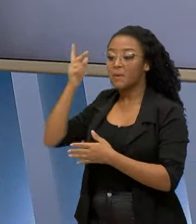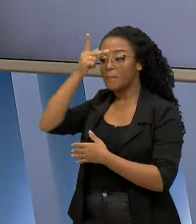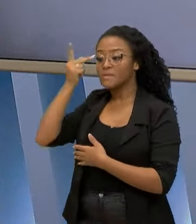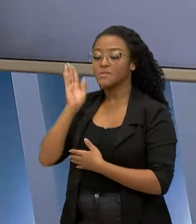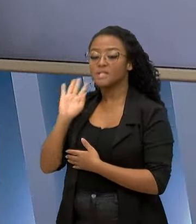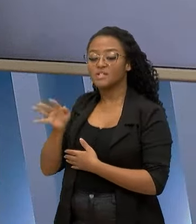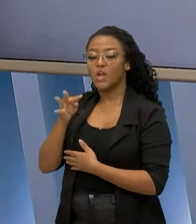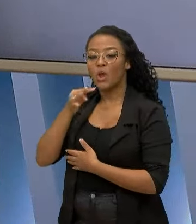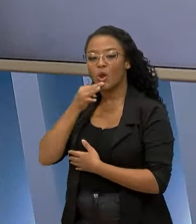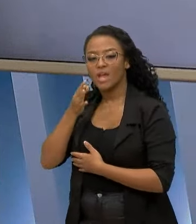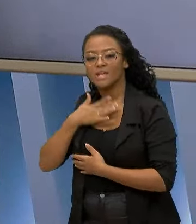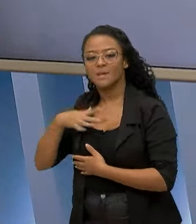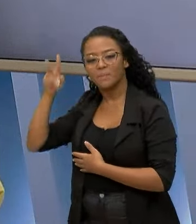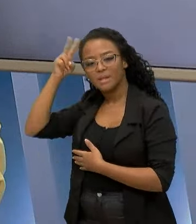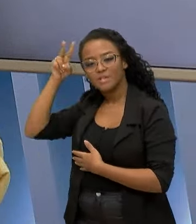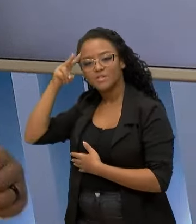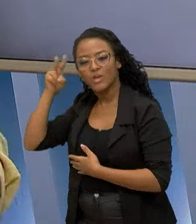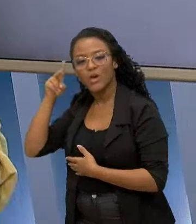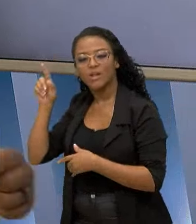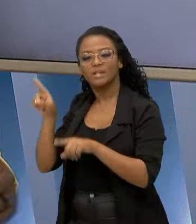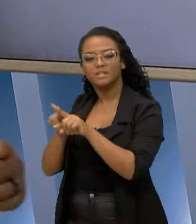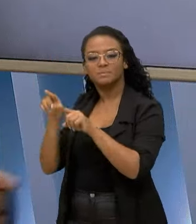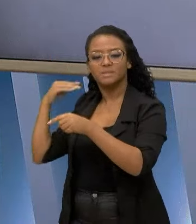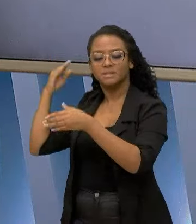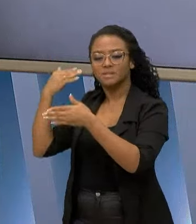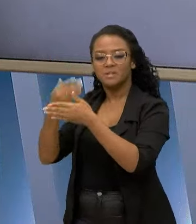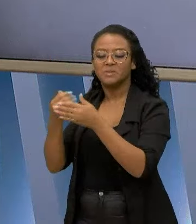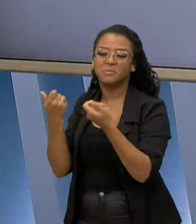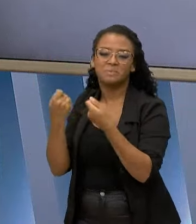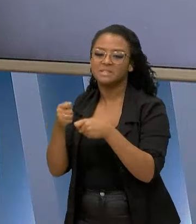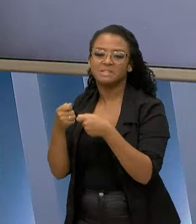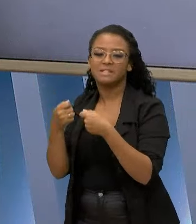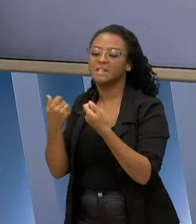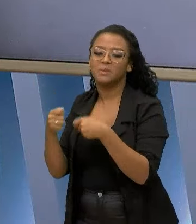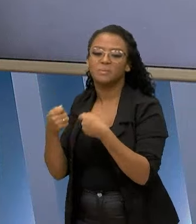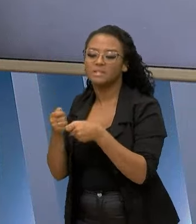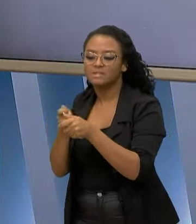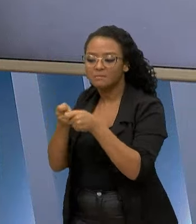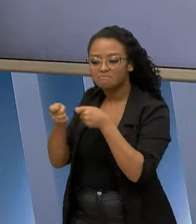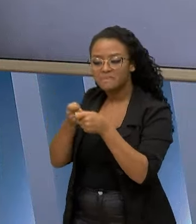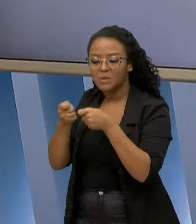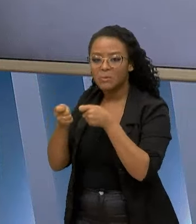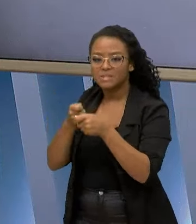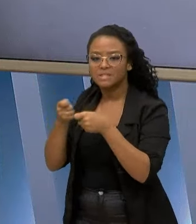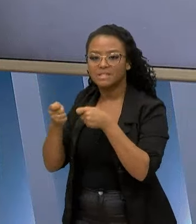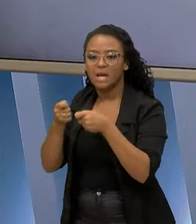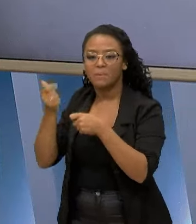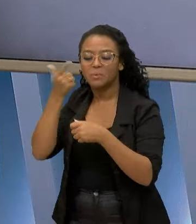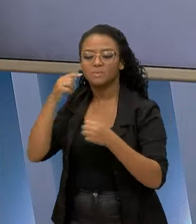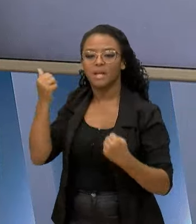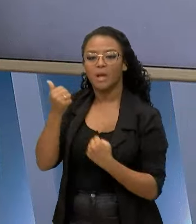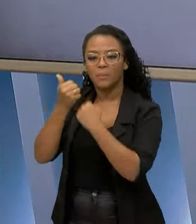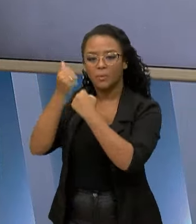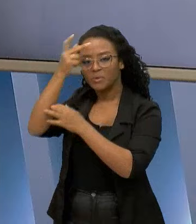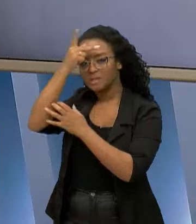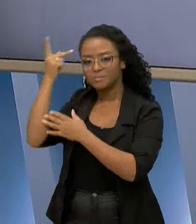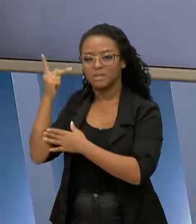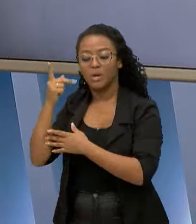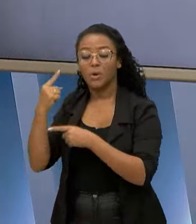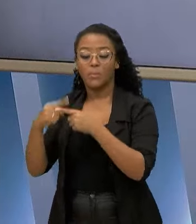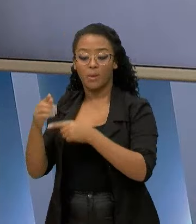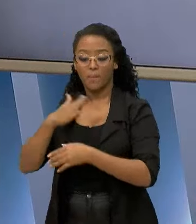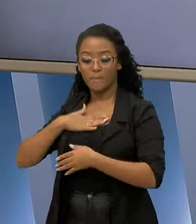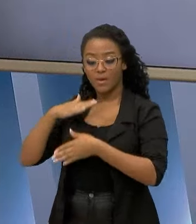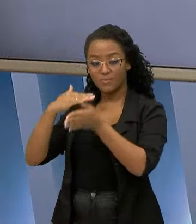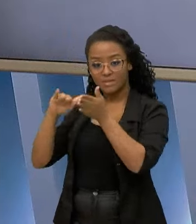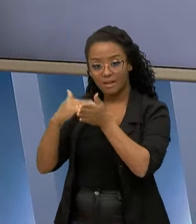Eu não precisei de fazer negociata, balcão de negócio, tomar lá da cá para ter o apoio de ninguém. Os nossos secretários